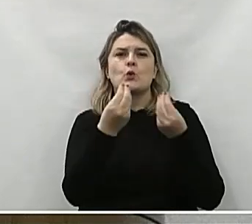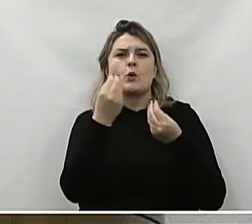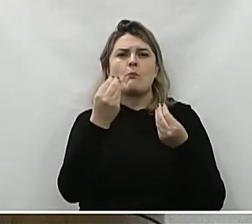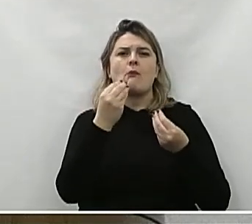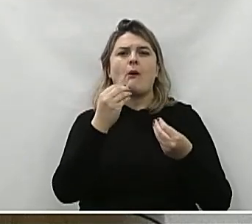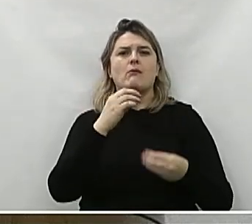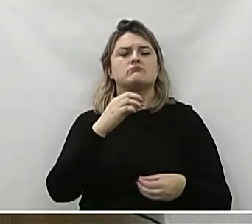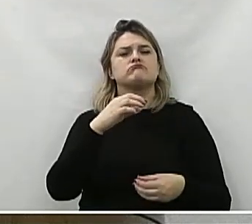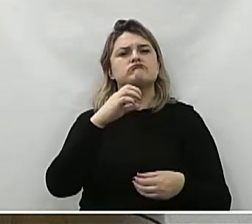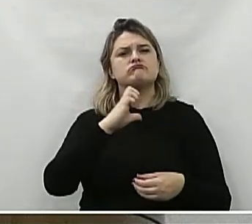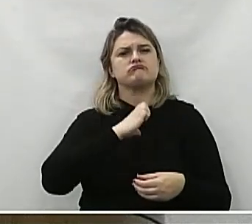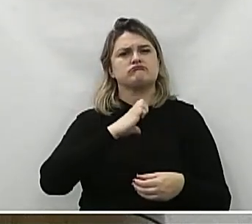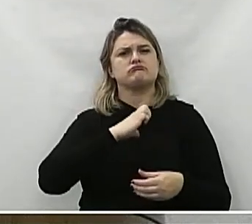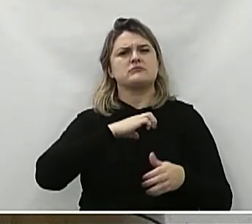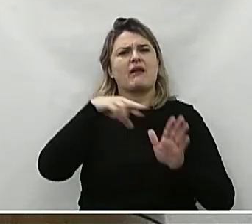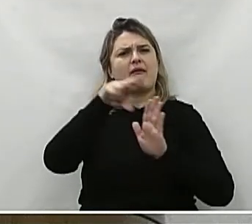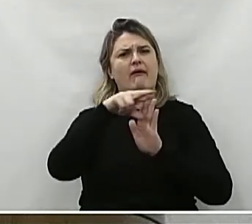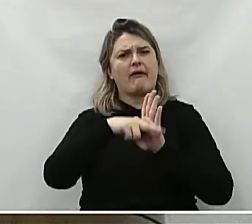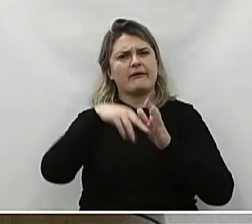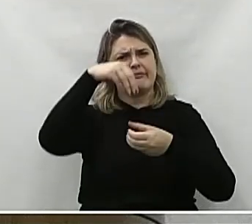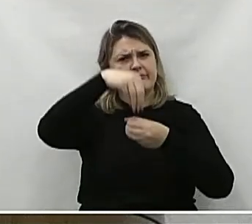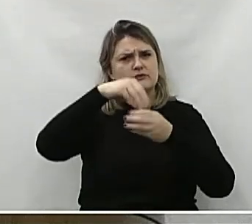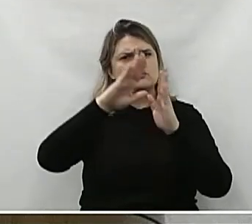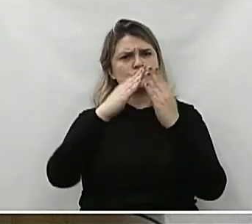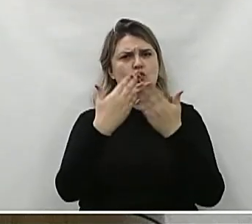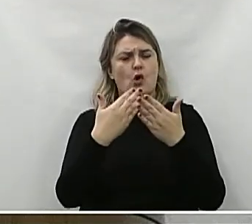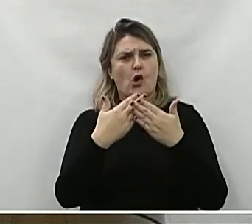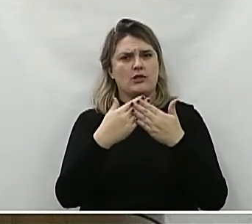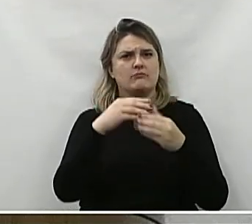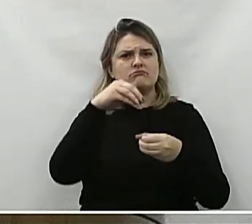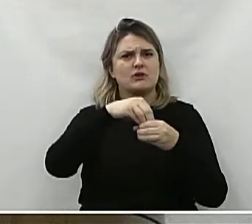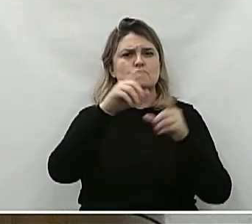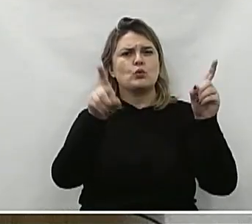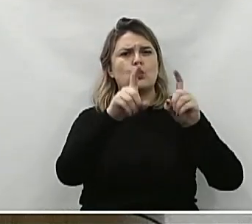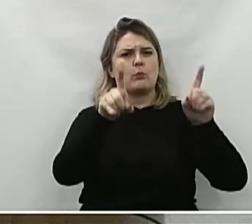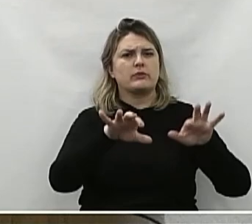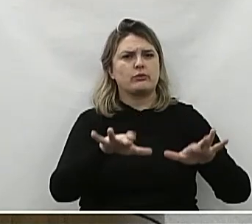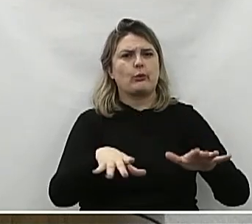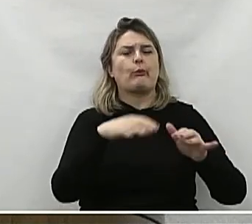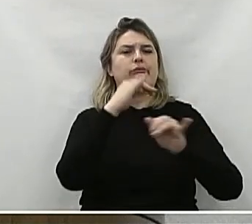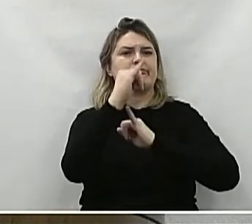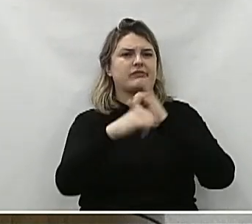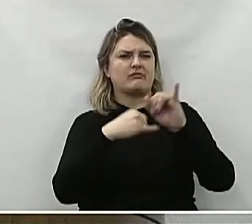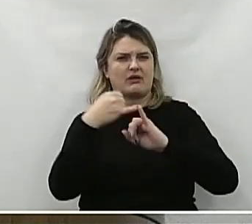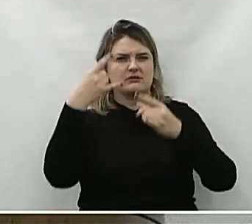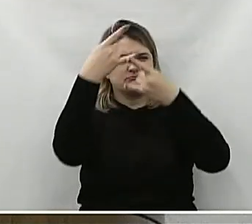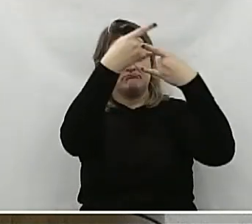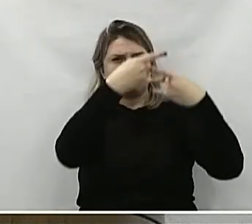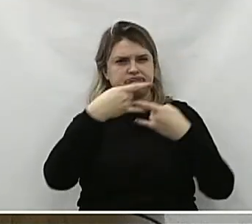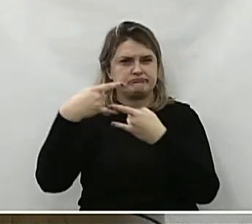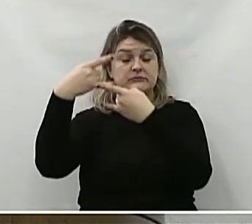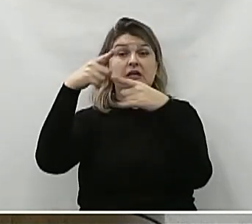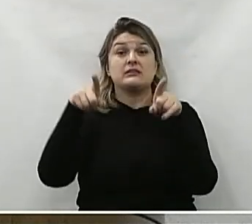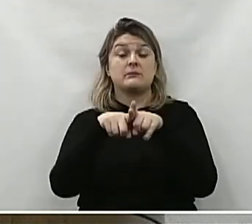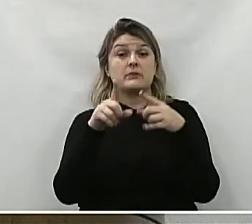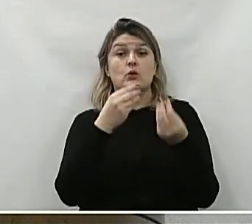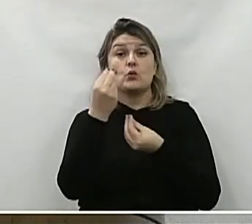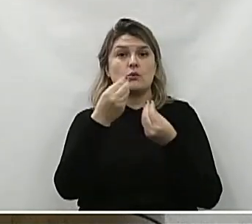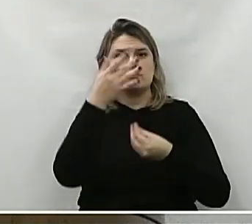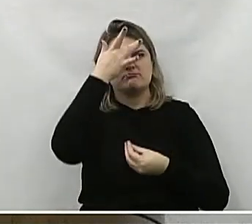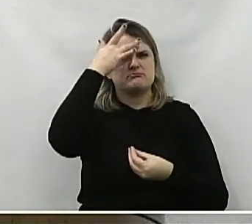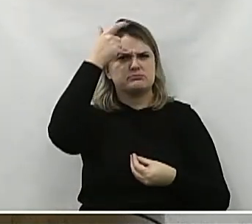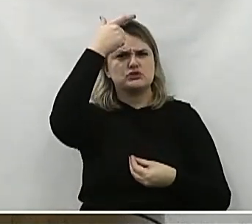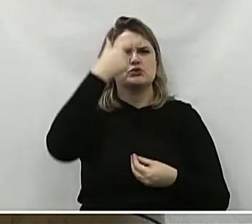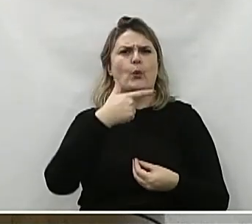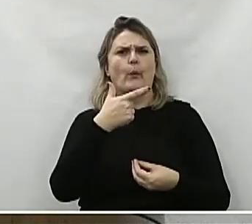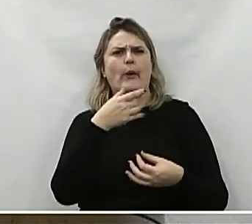etiqueta digital dentro das escolas mas não somente como ela se portar em dentro da internet mas também como ela se tornarem